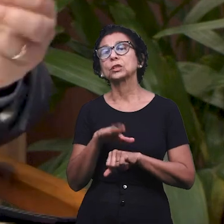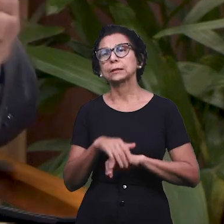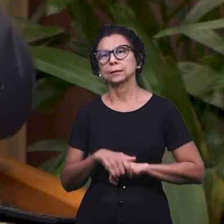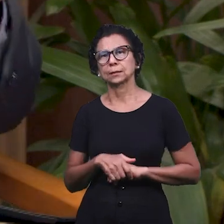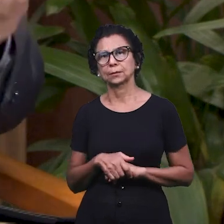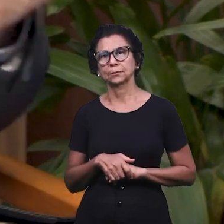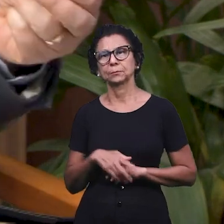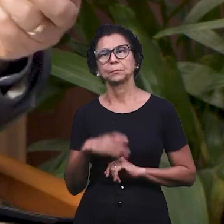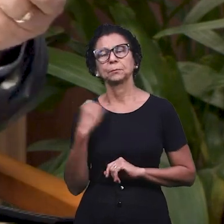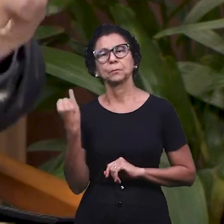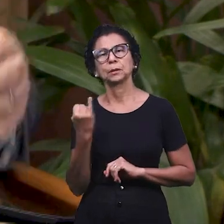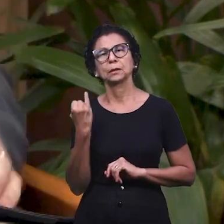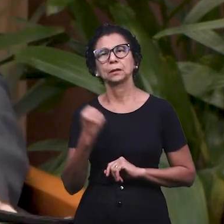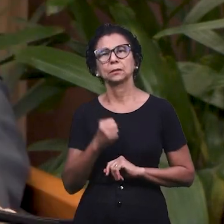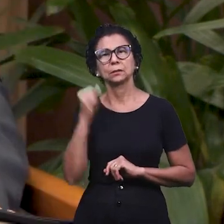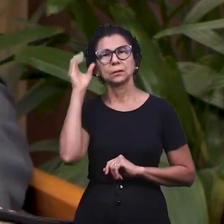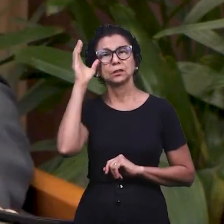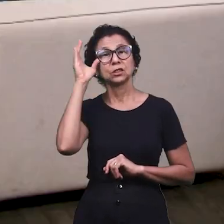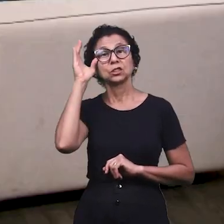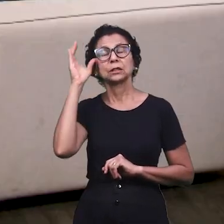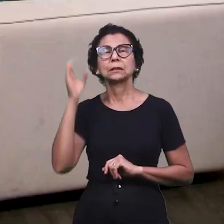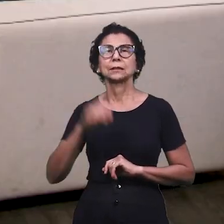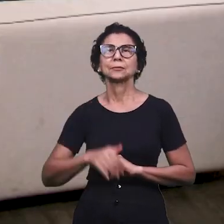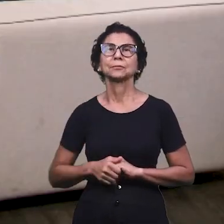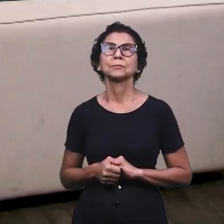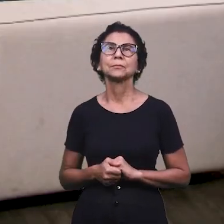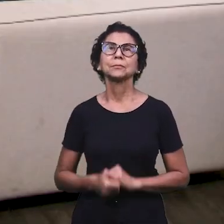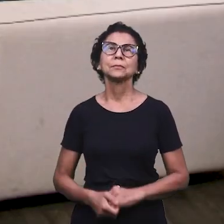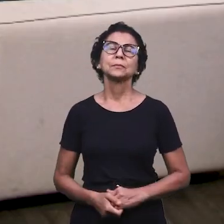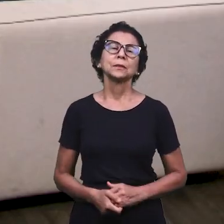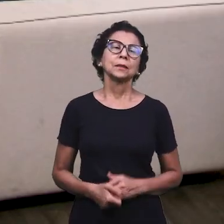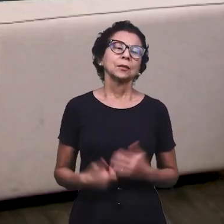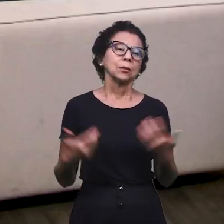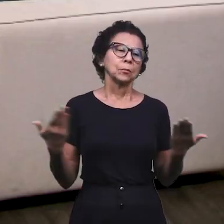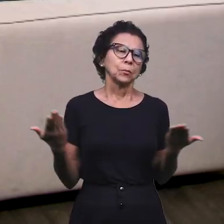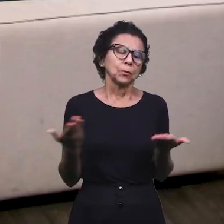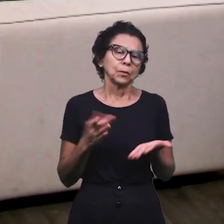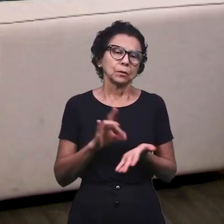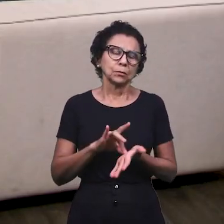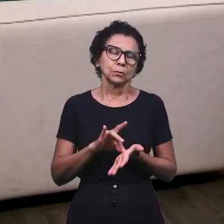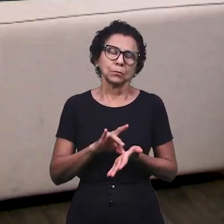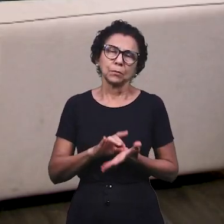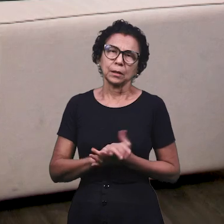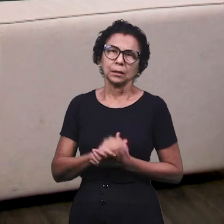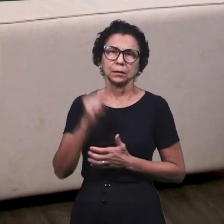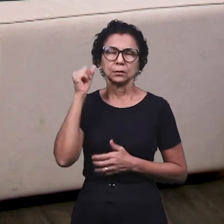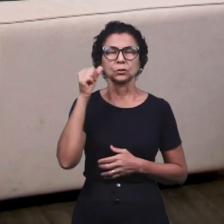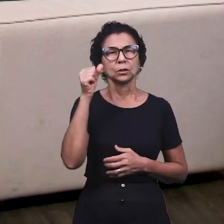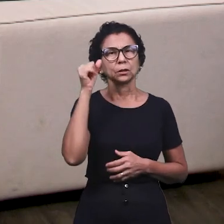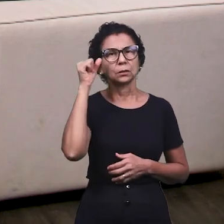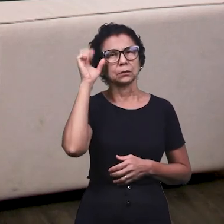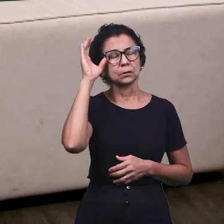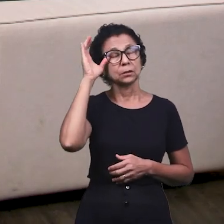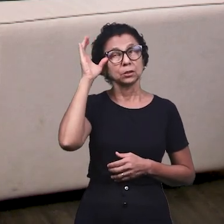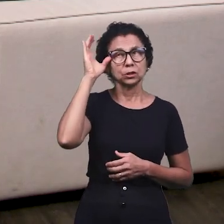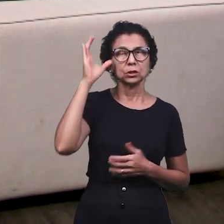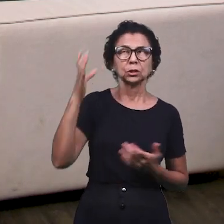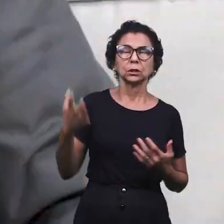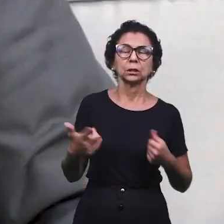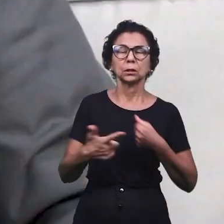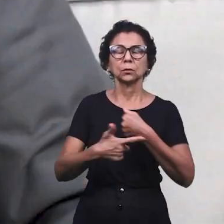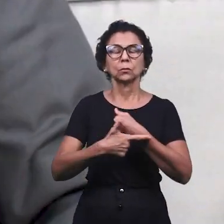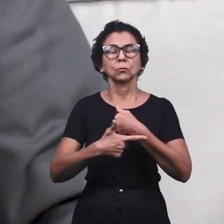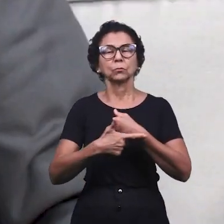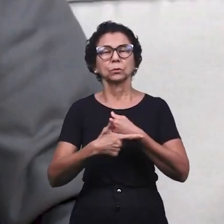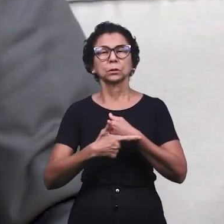mais importante para essa escolha pela China? É preço apenas? A China hoje ela tomou um papel, tomou uma